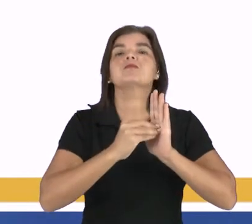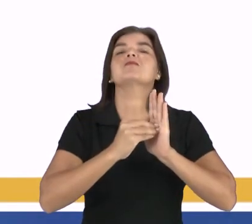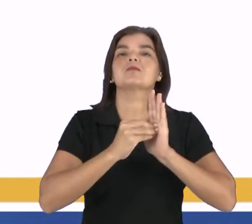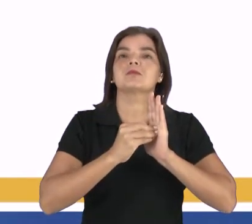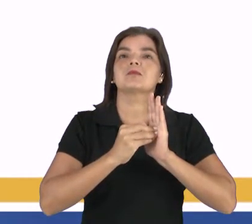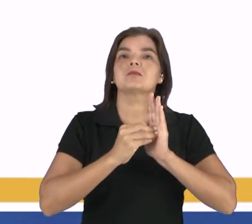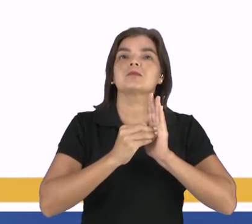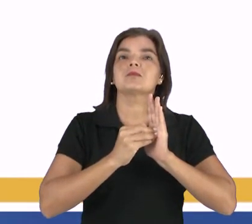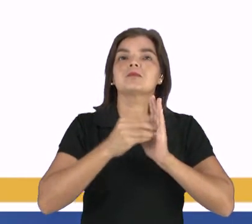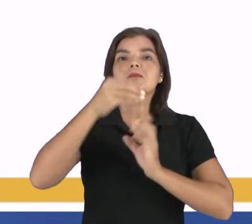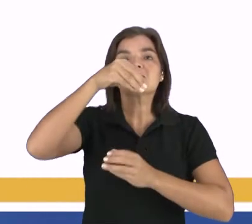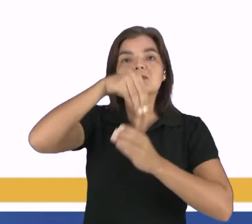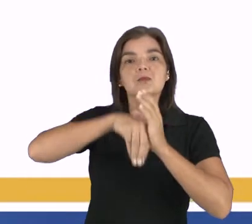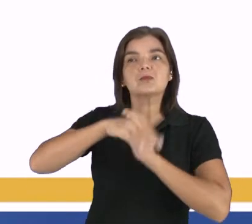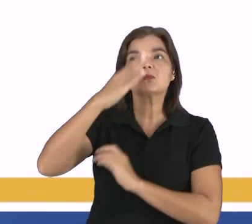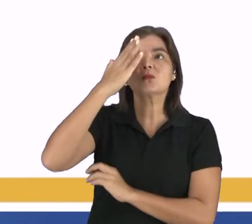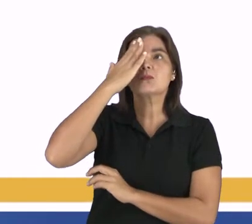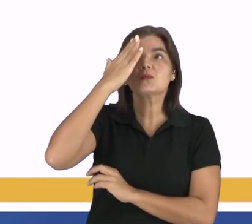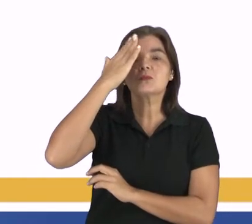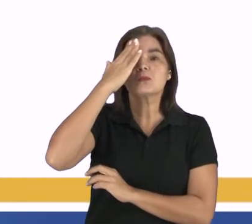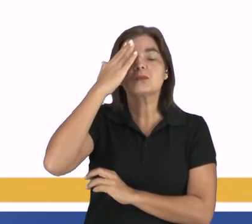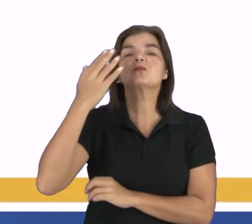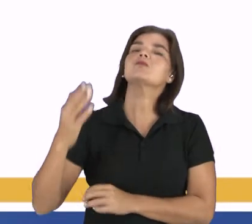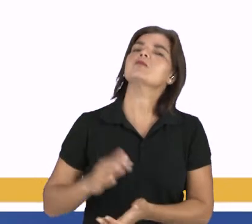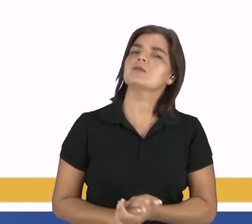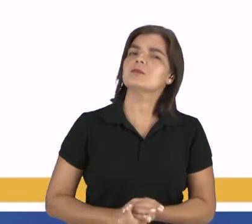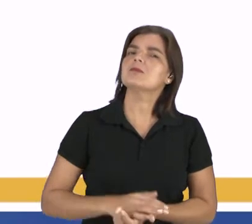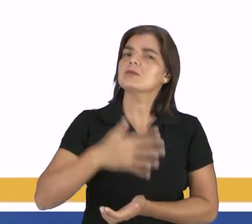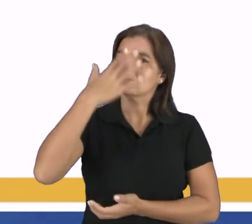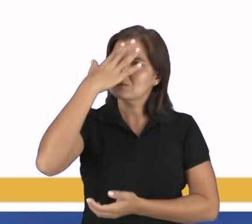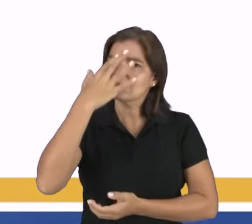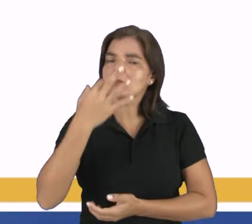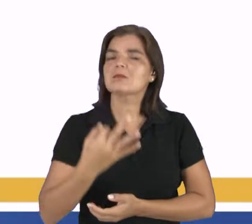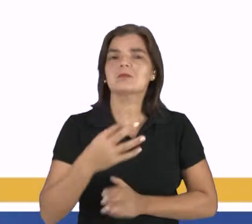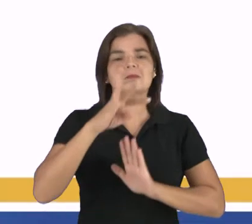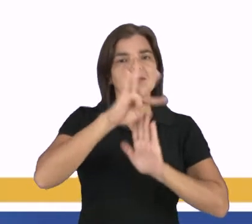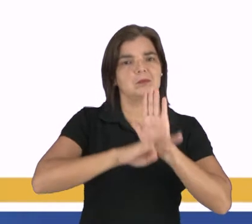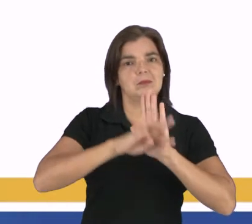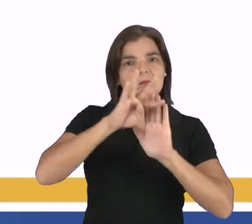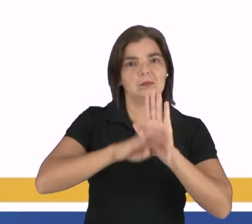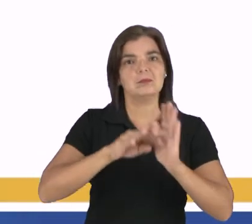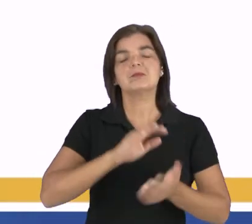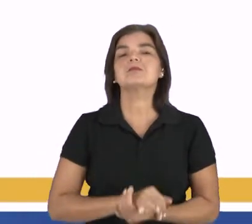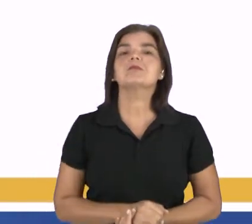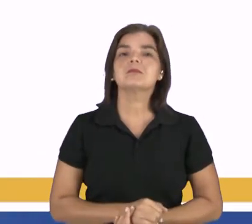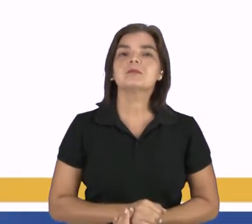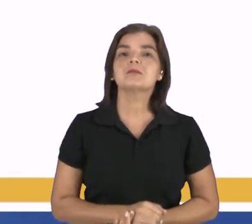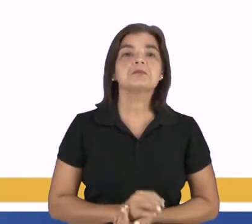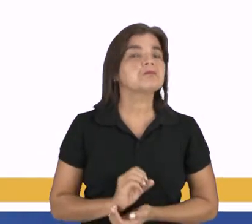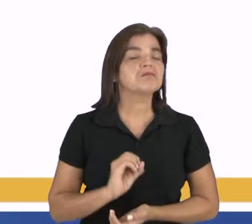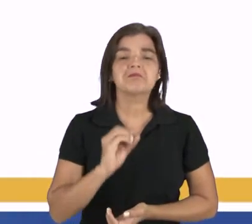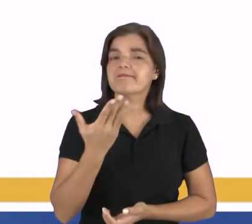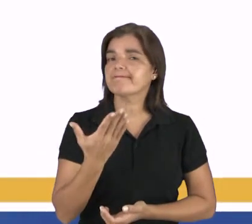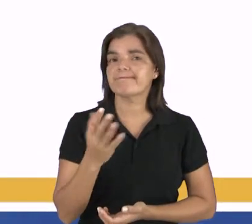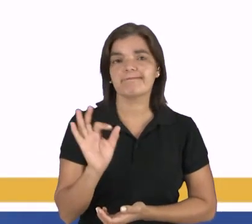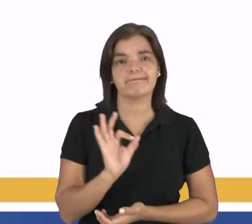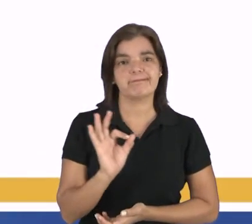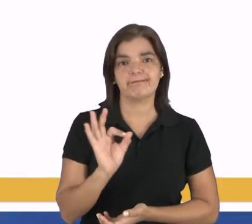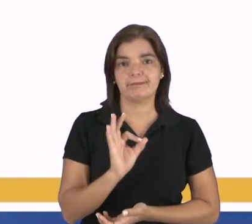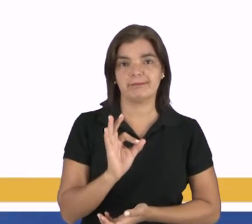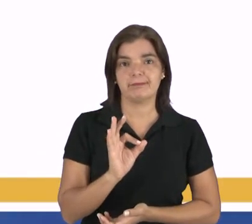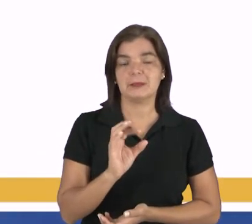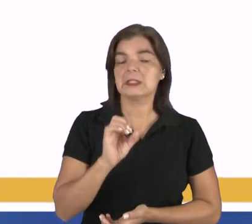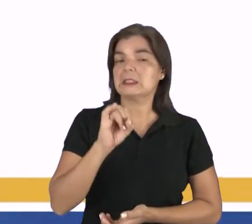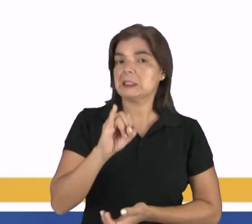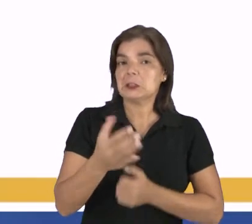colocaríamos assim dentro de um entendimento muito concreto do texto. E não foi o que aconteceu.